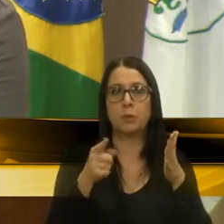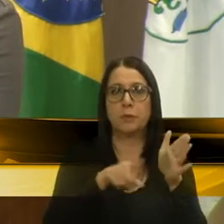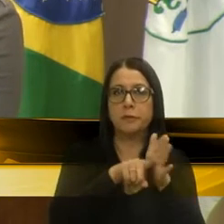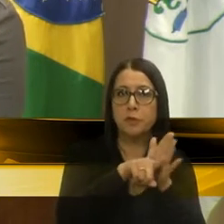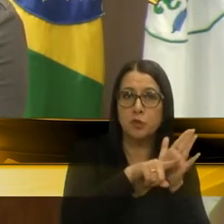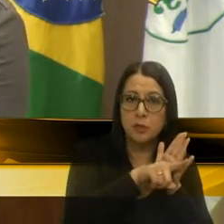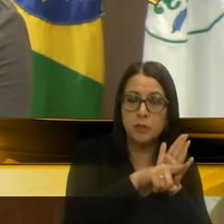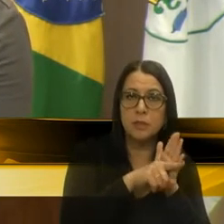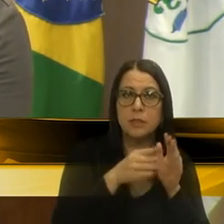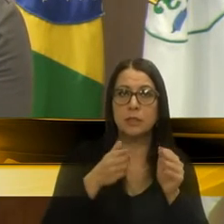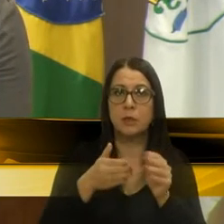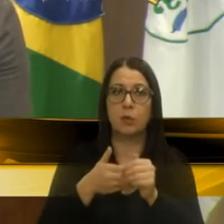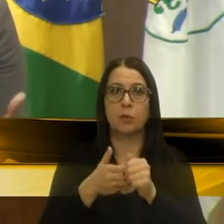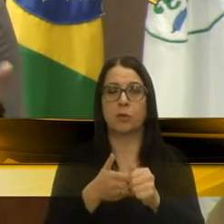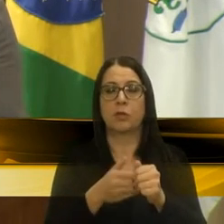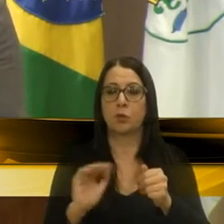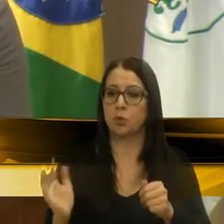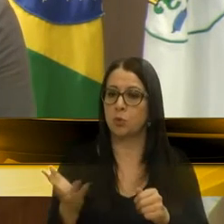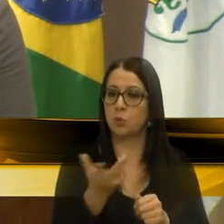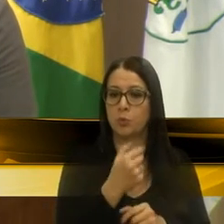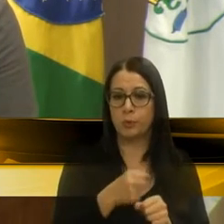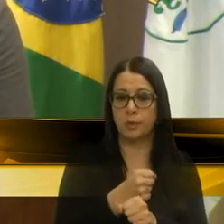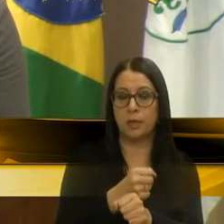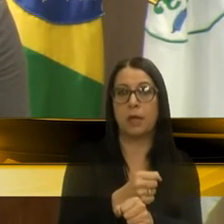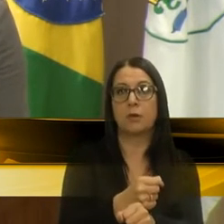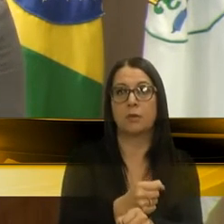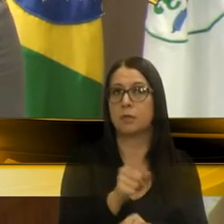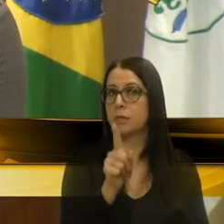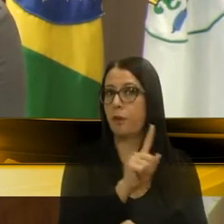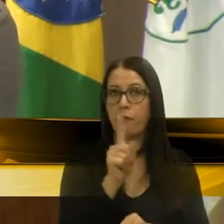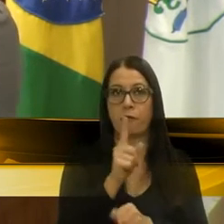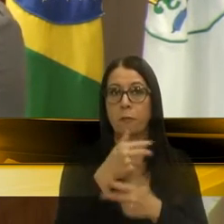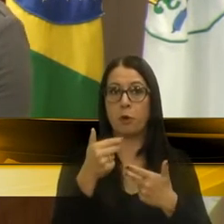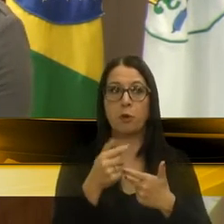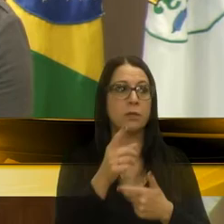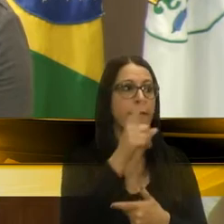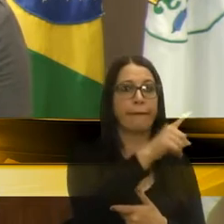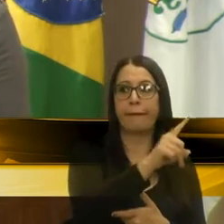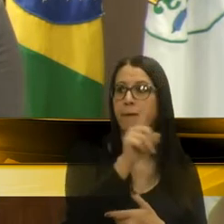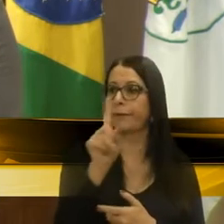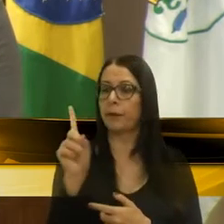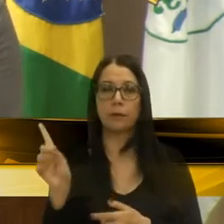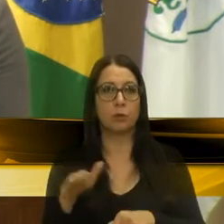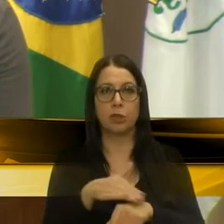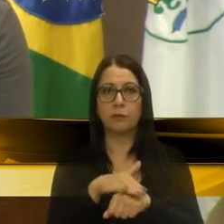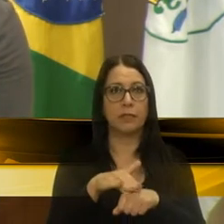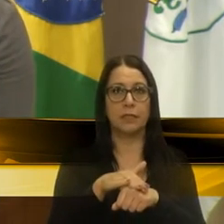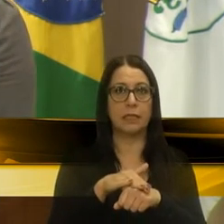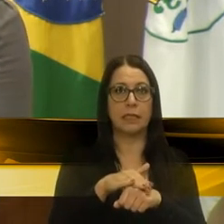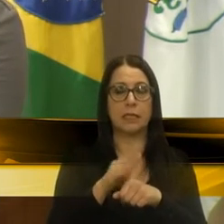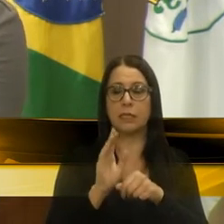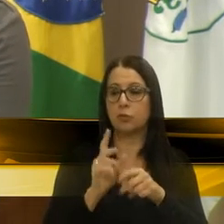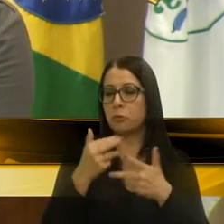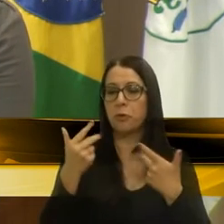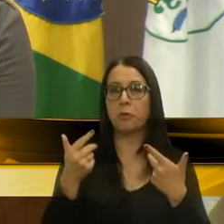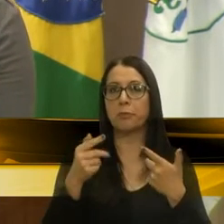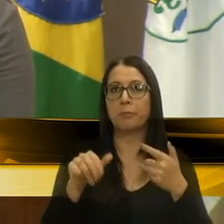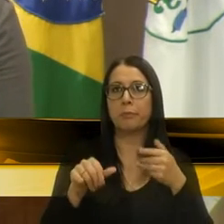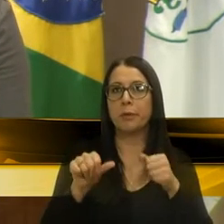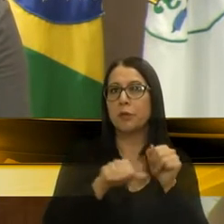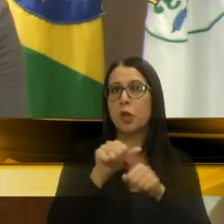Ele orientou durante todos esses anos, e não foi algo eventual, não foi uma conversa de corredor, não foi uma